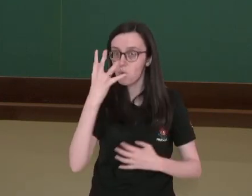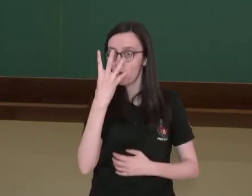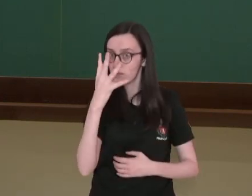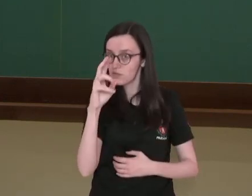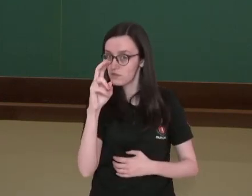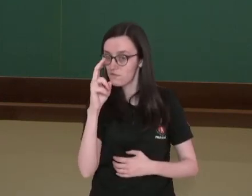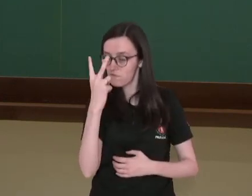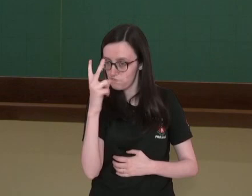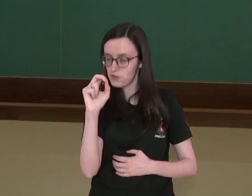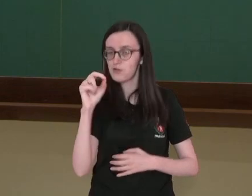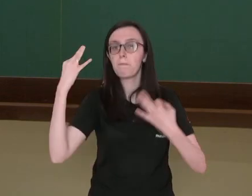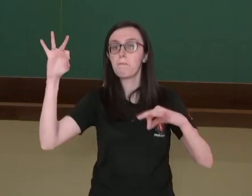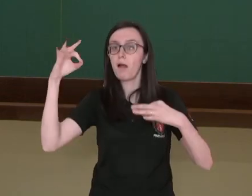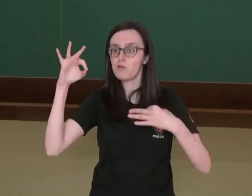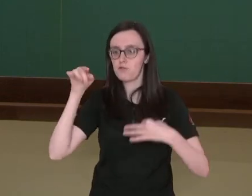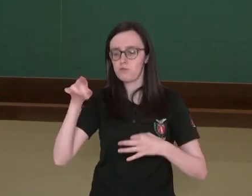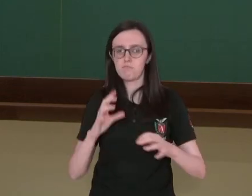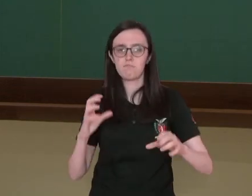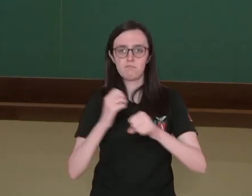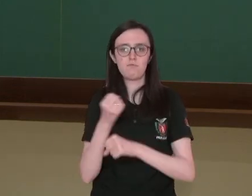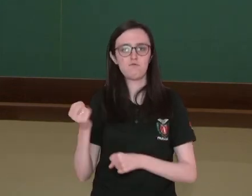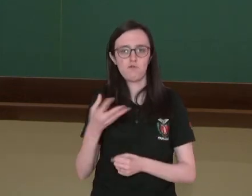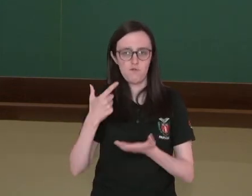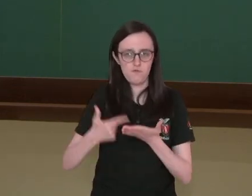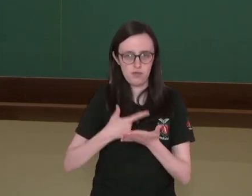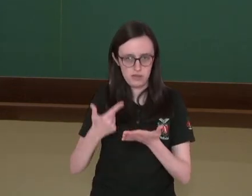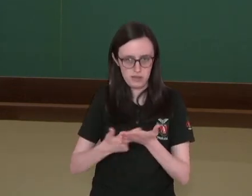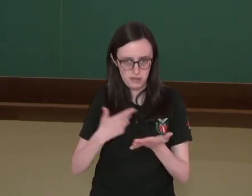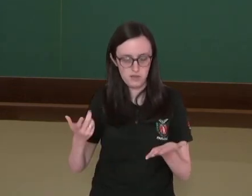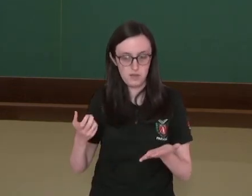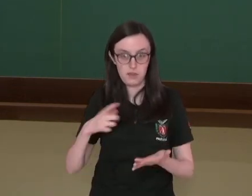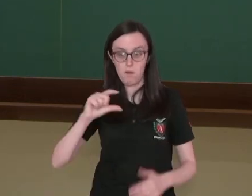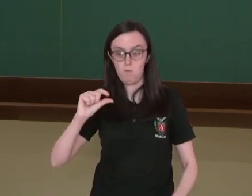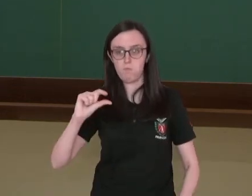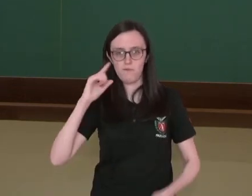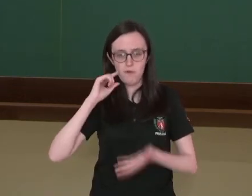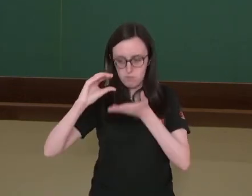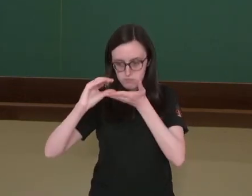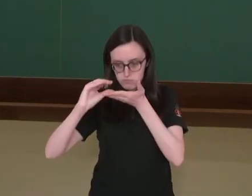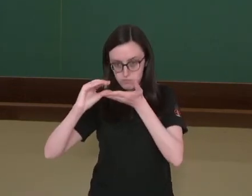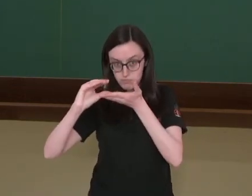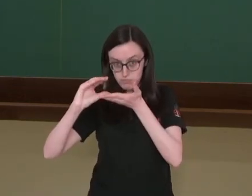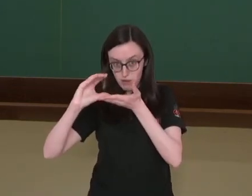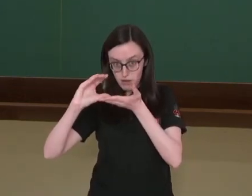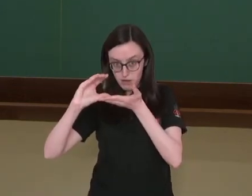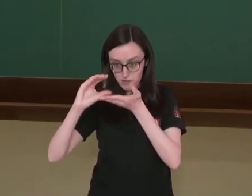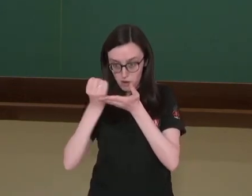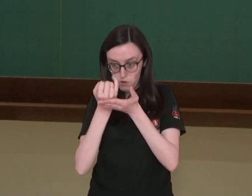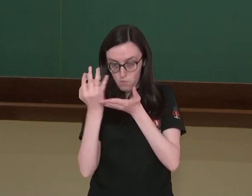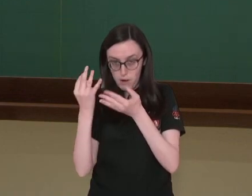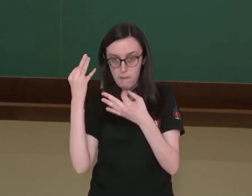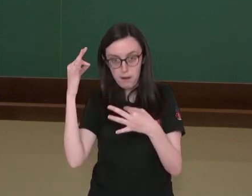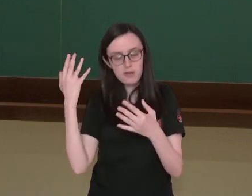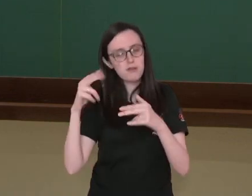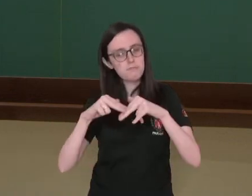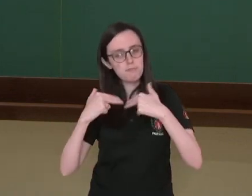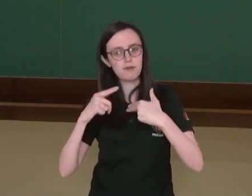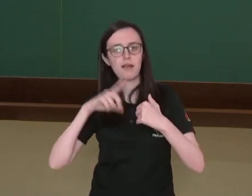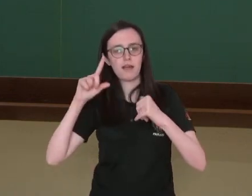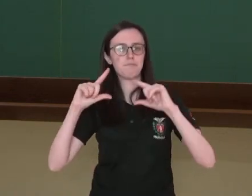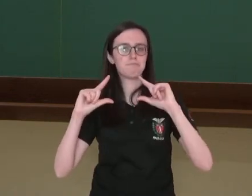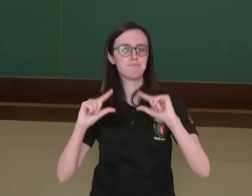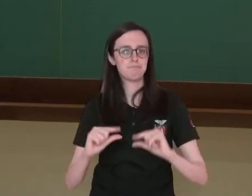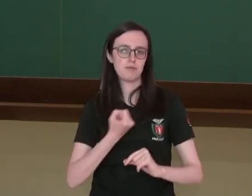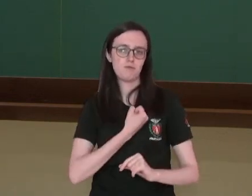de páginas que vai ter o novo livro, ou seja, houve um aumento do número de páginas exatamente porque houve uma